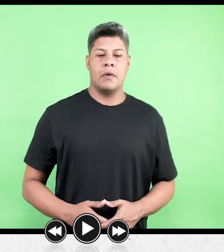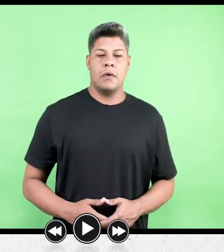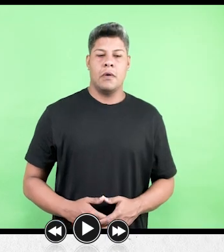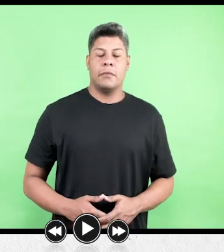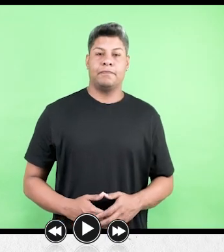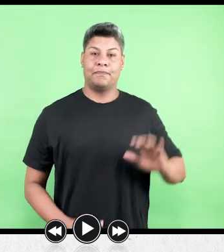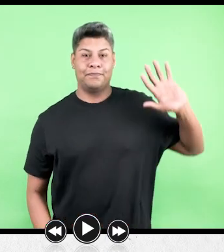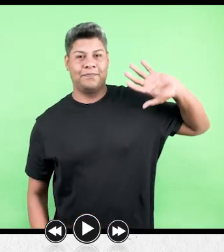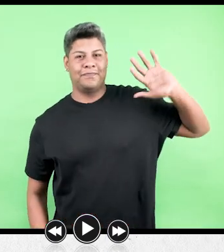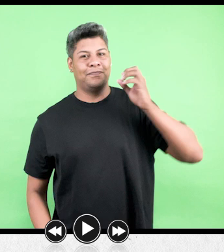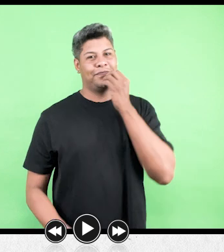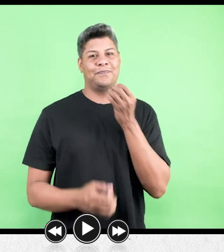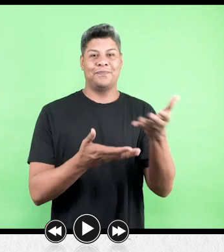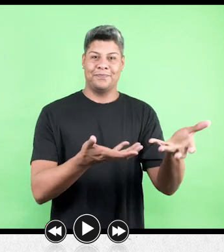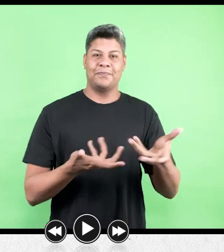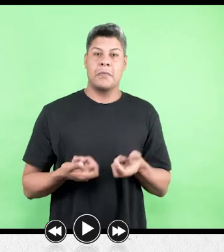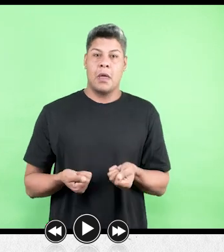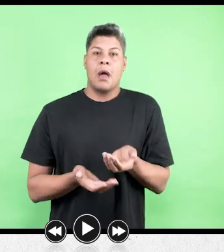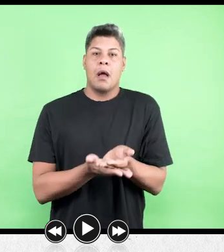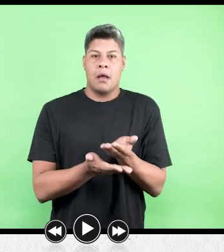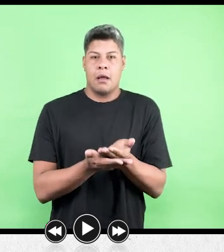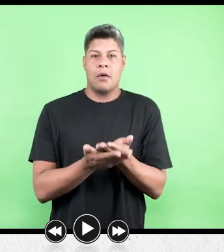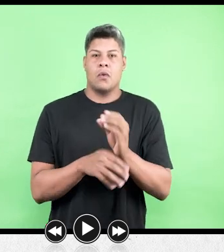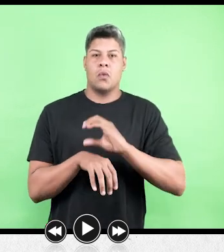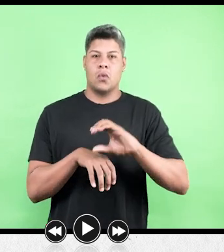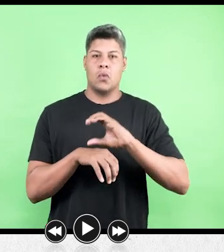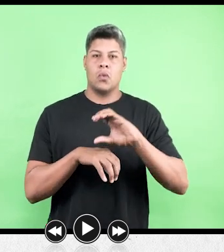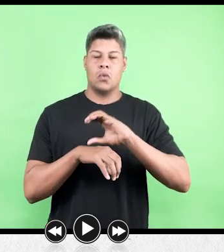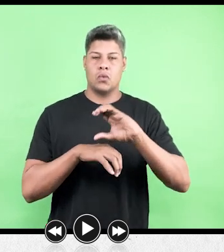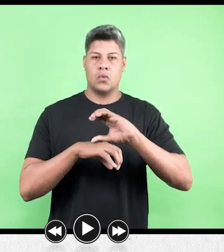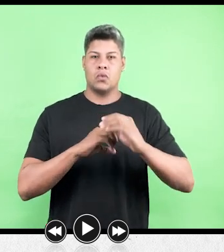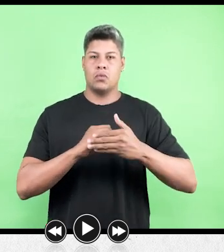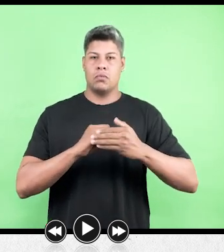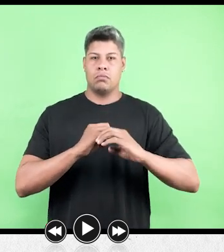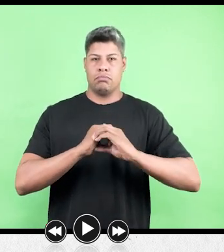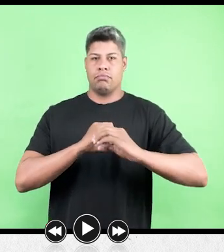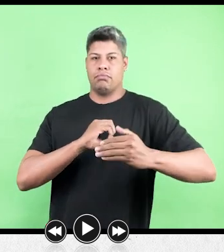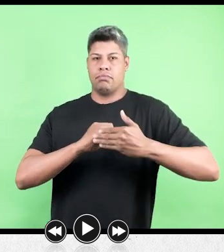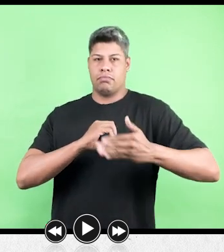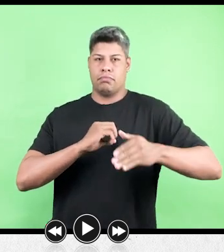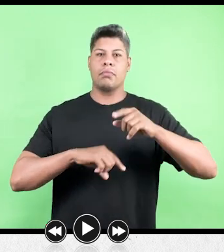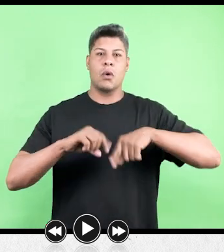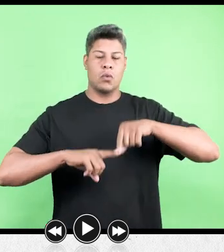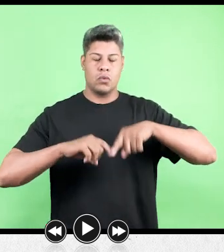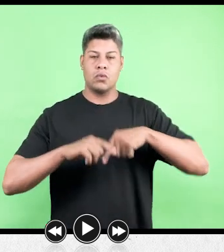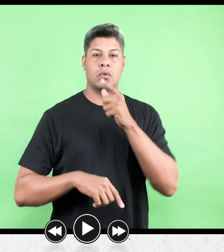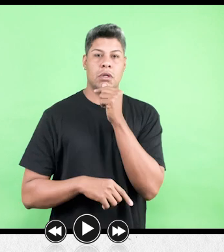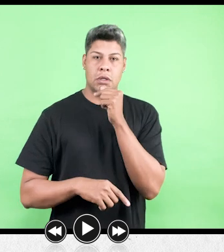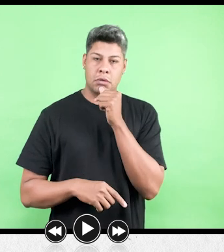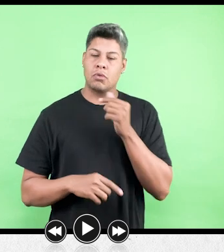Olá, pessoal, seja bem-vindo a mais uma aula do curso de Saneamento Básico e Recursos Hídricos. E hoje a gente vai abordar um pouquinho sobre